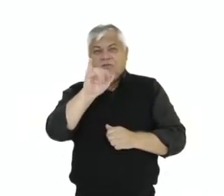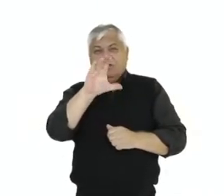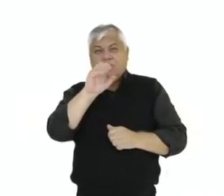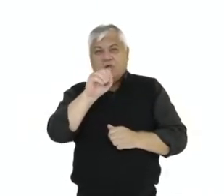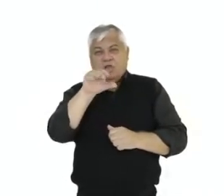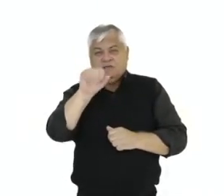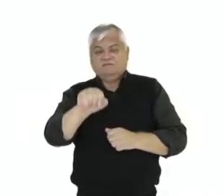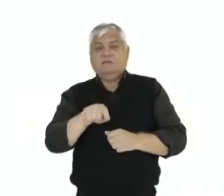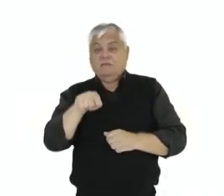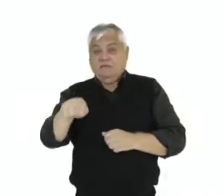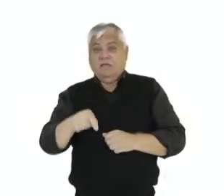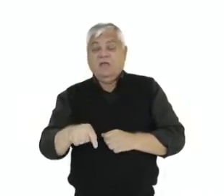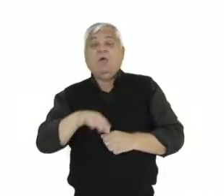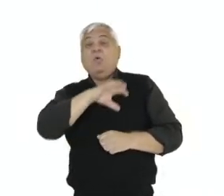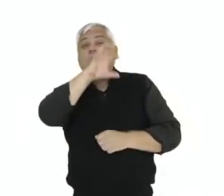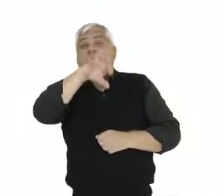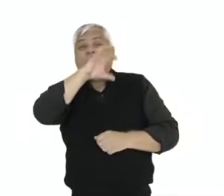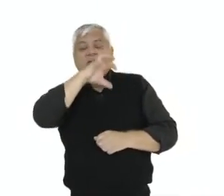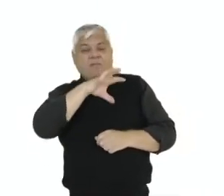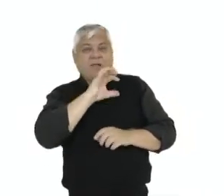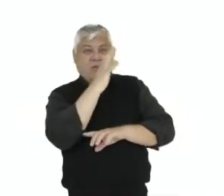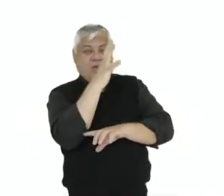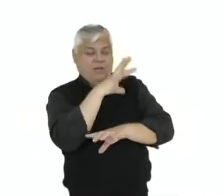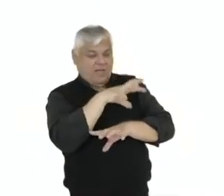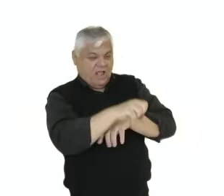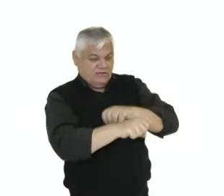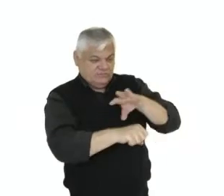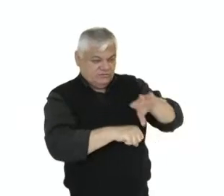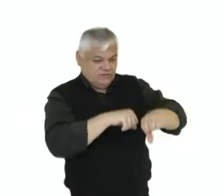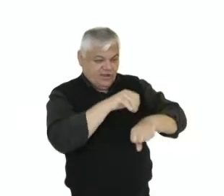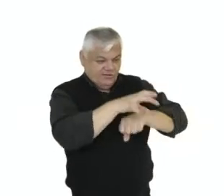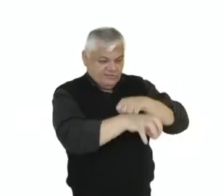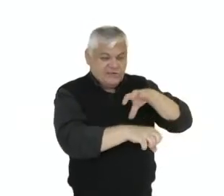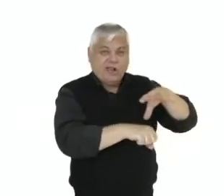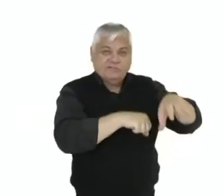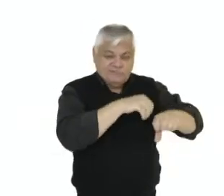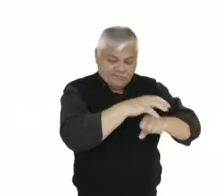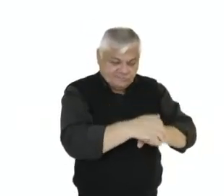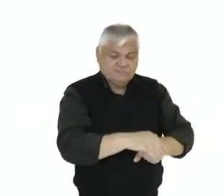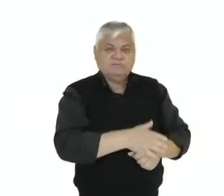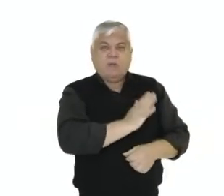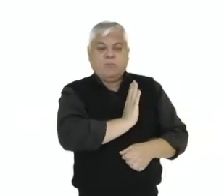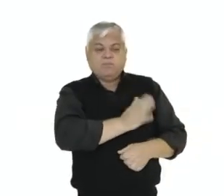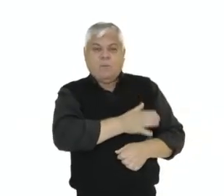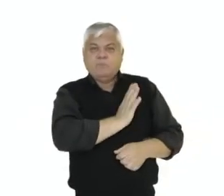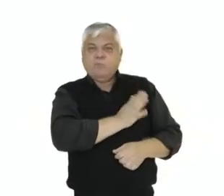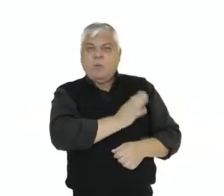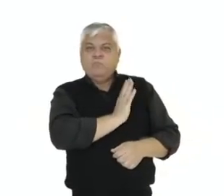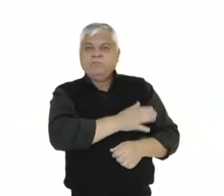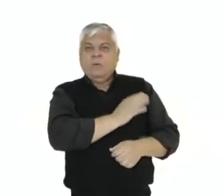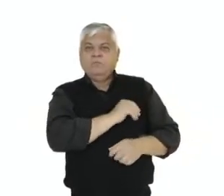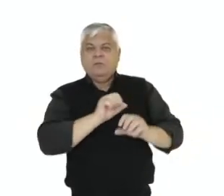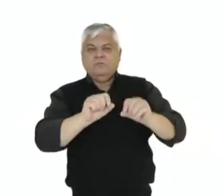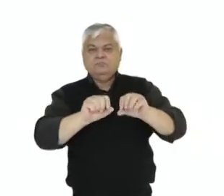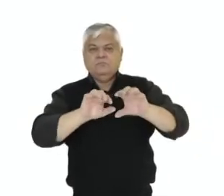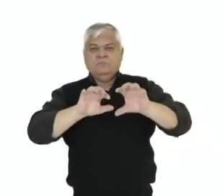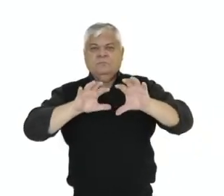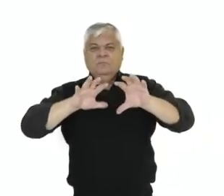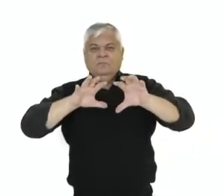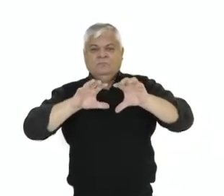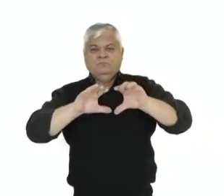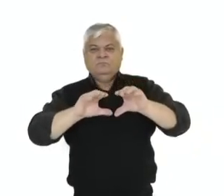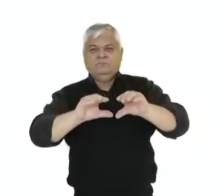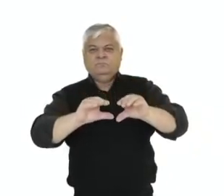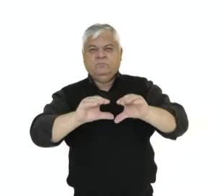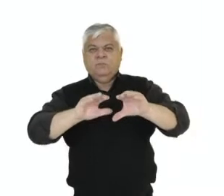que se alimenta da planta para manter a temperatura do seu corpo, manter o funcionamento do coração, dos pulmões, além de permitir várias